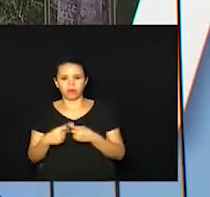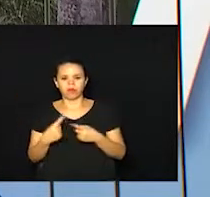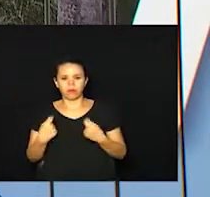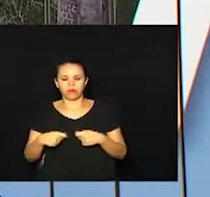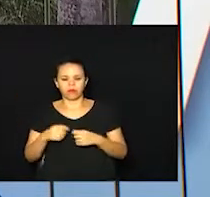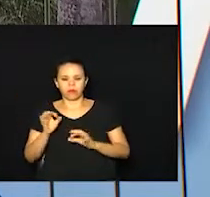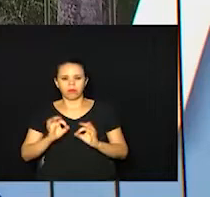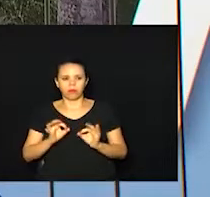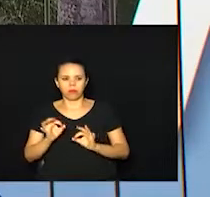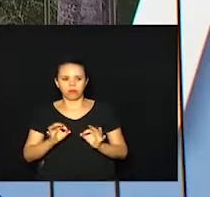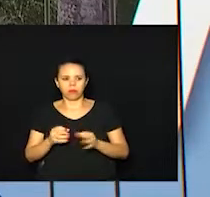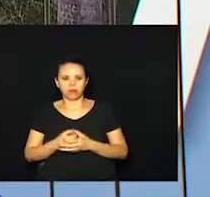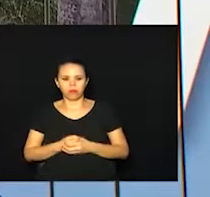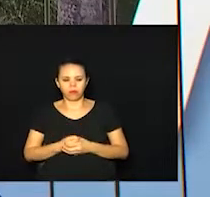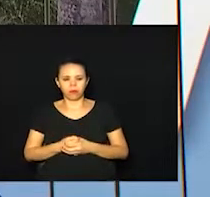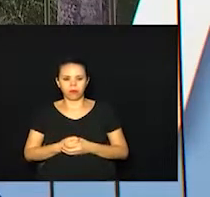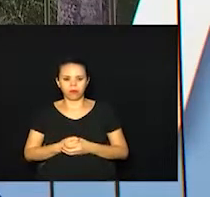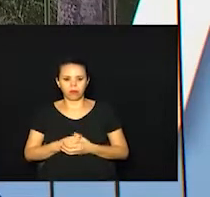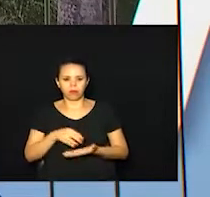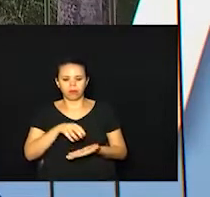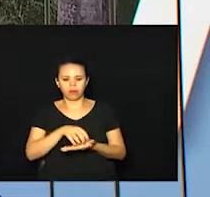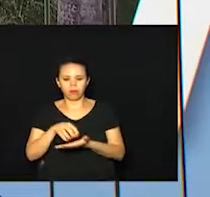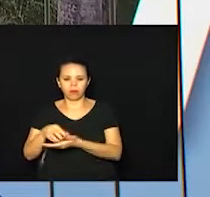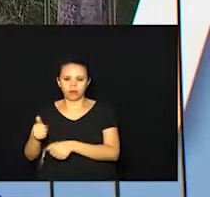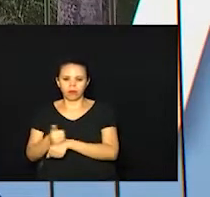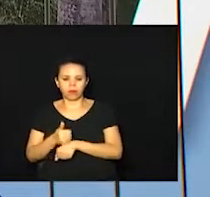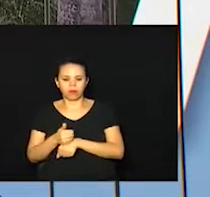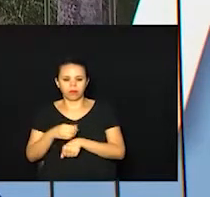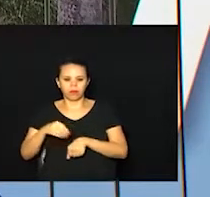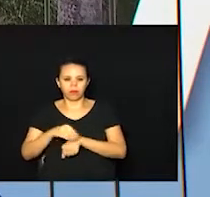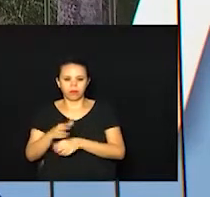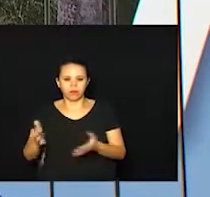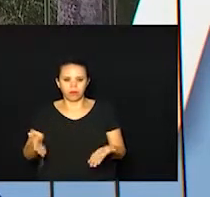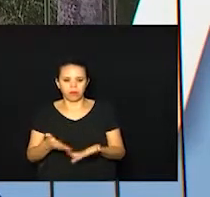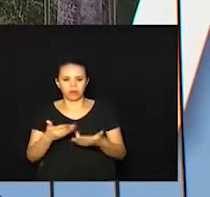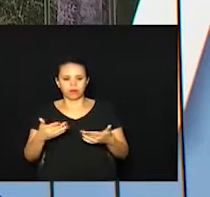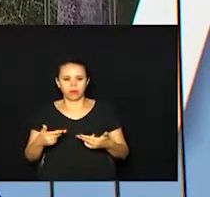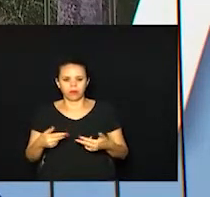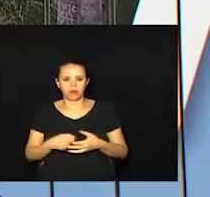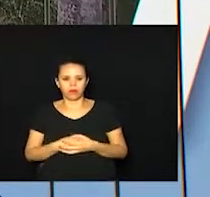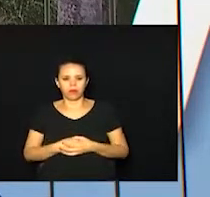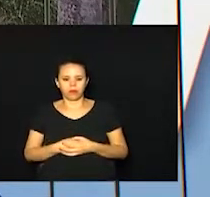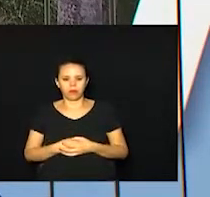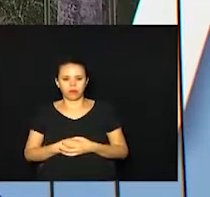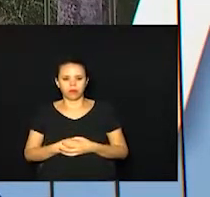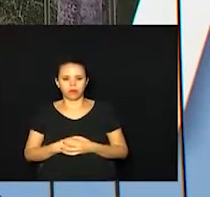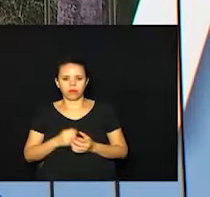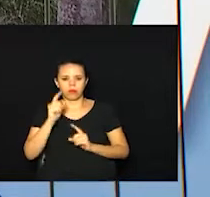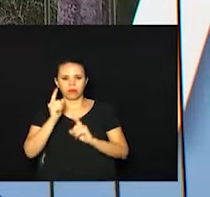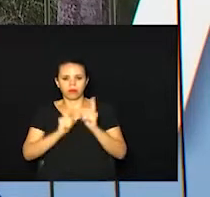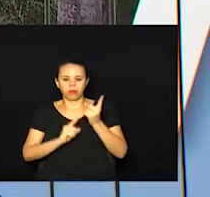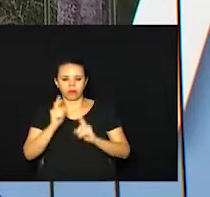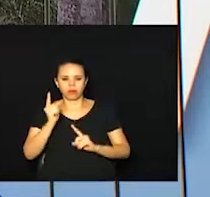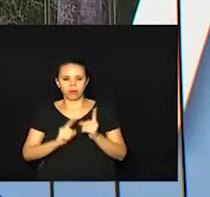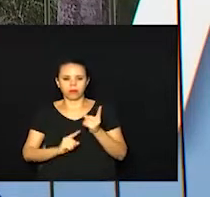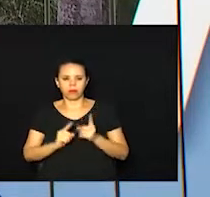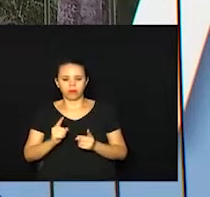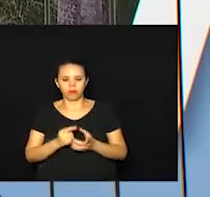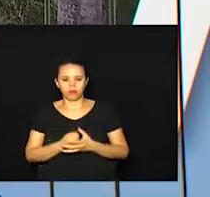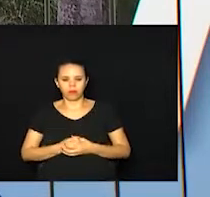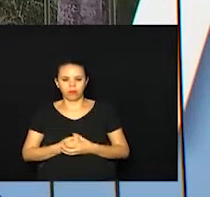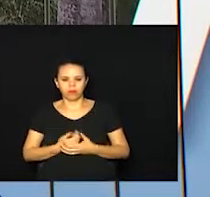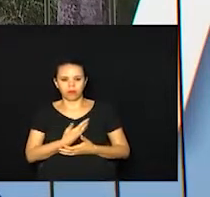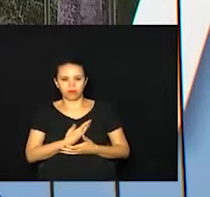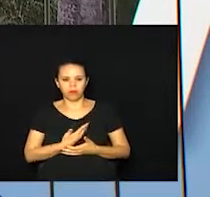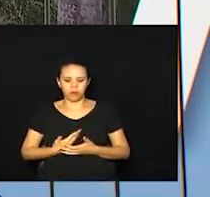um planejamento, e setores que nos trouxeram a seguinte demanda: o carnaval,